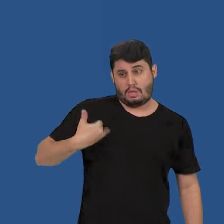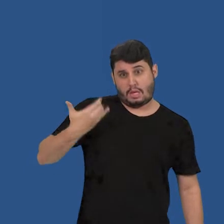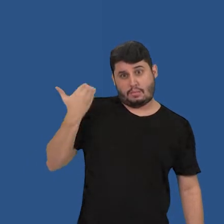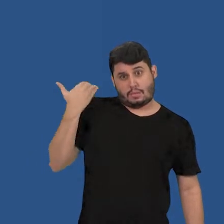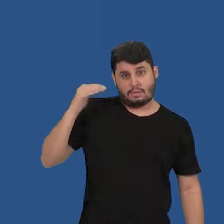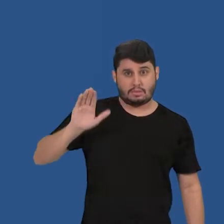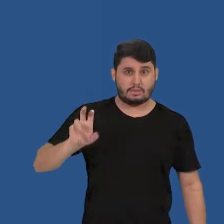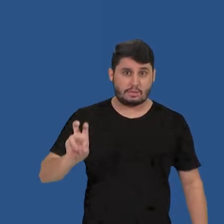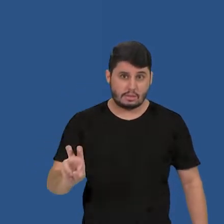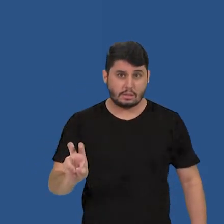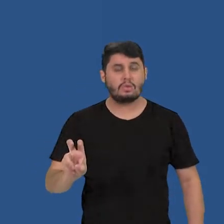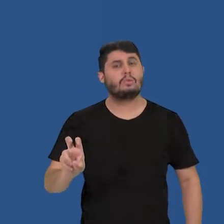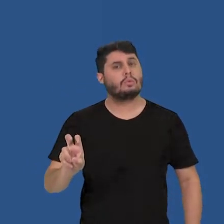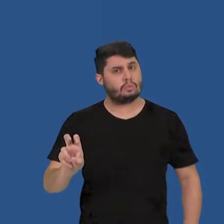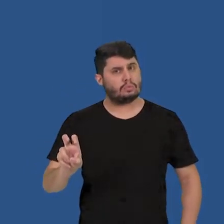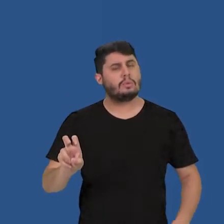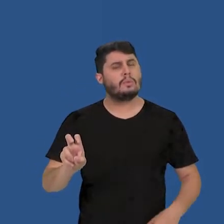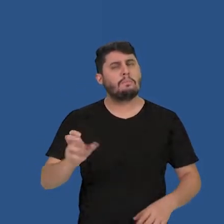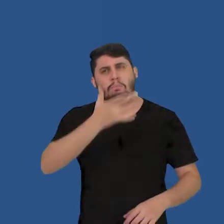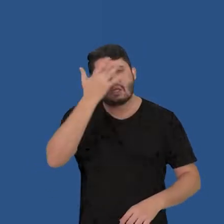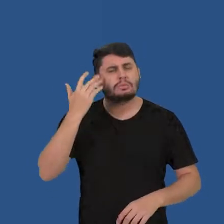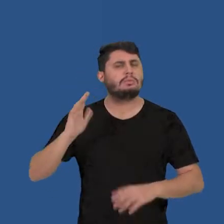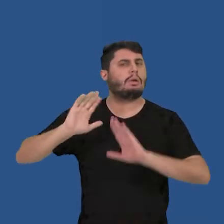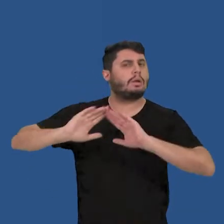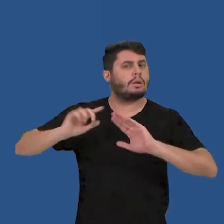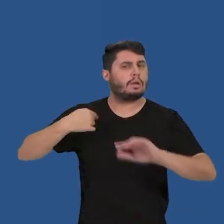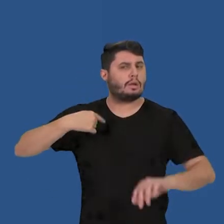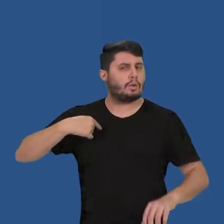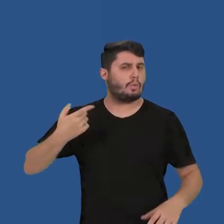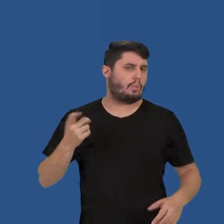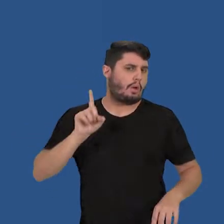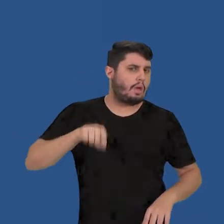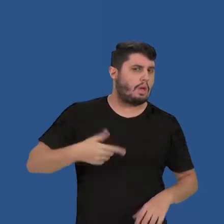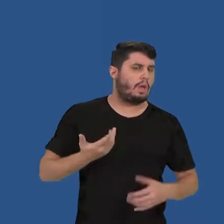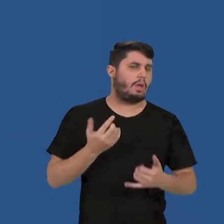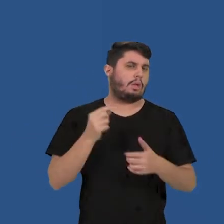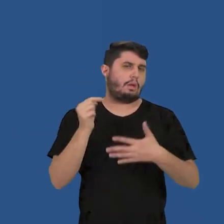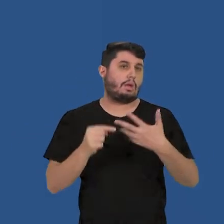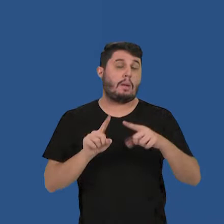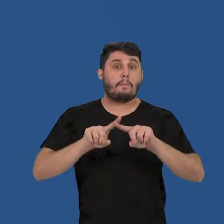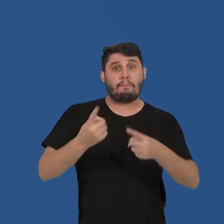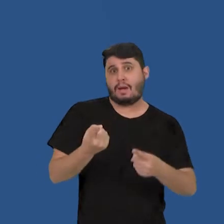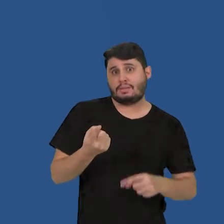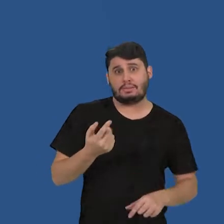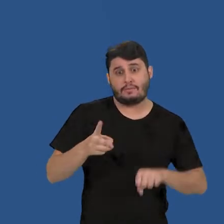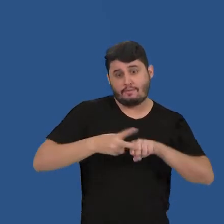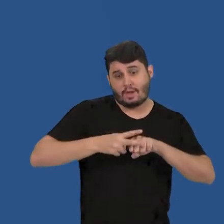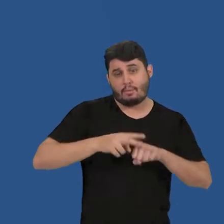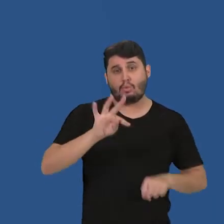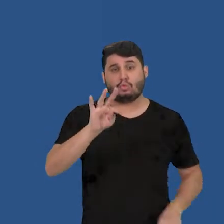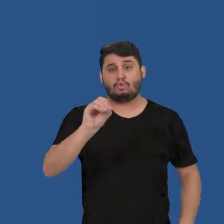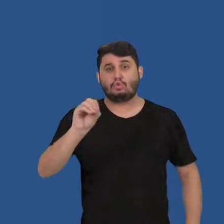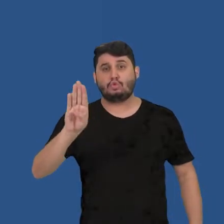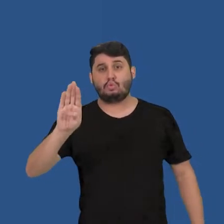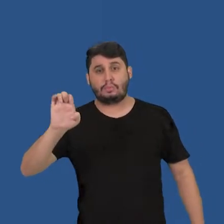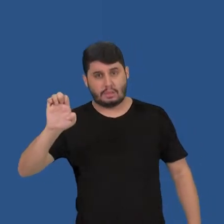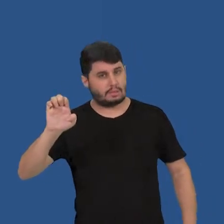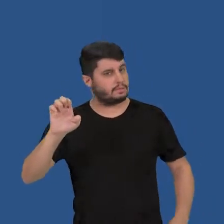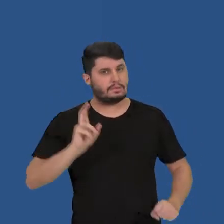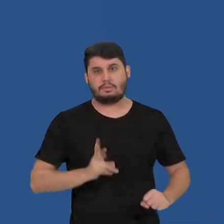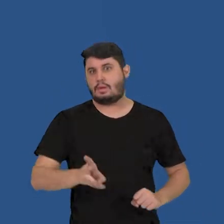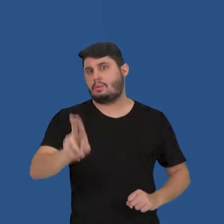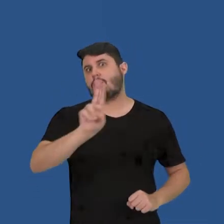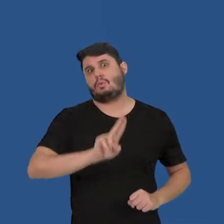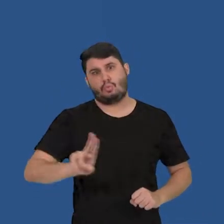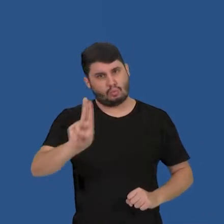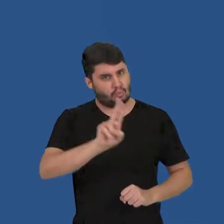ah, professor, de novo o verbo to be, né? Você de novo, o verbo to be, ele é essencial à língua, é o verbo ser, né? A gente usa no dia a dia, eu sou, é o verbo estar, eu